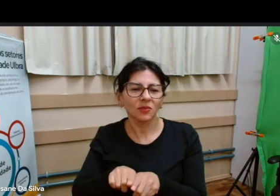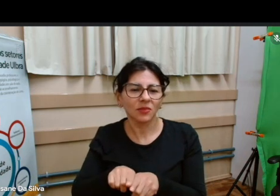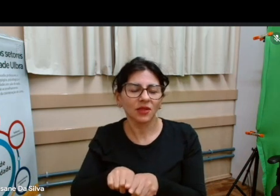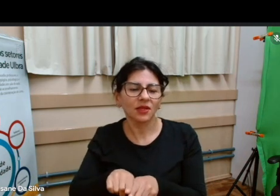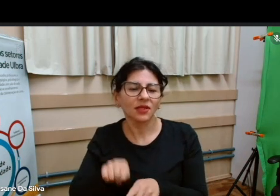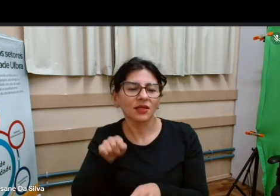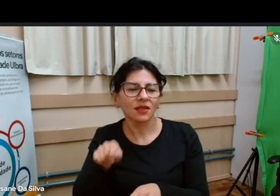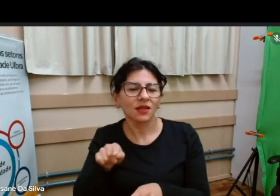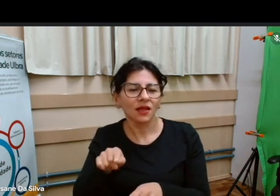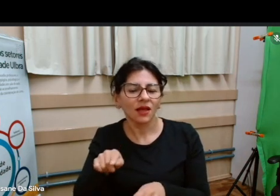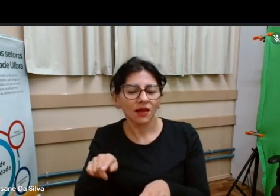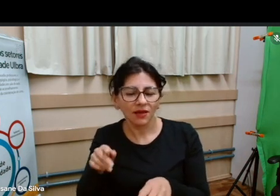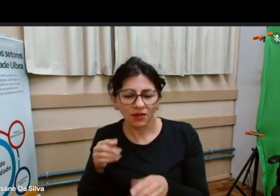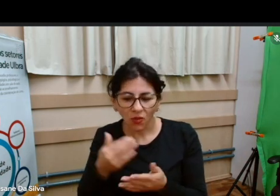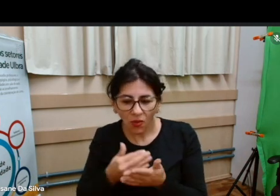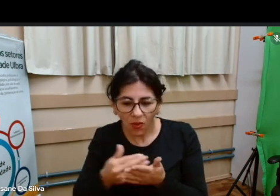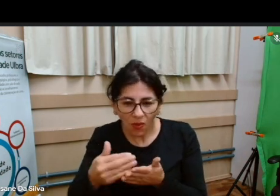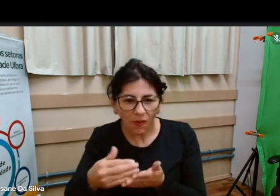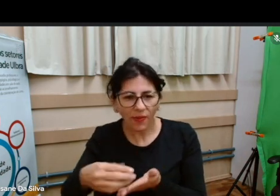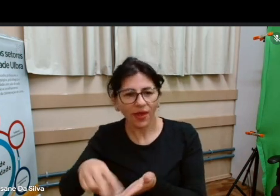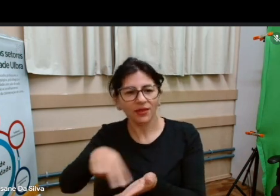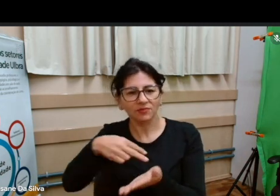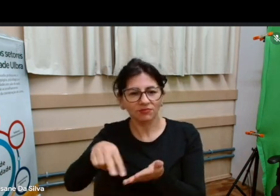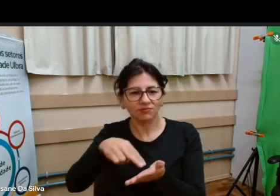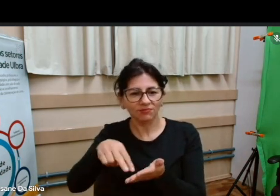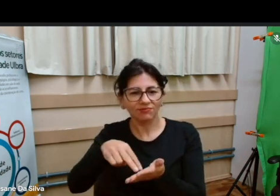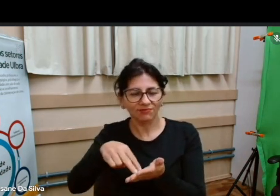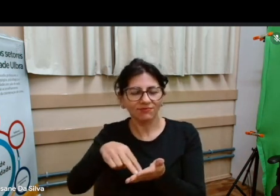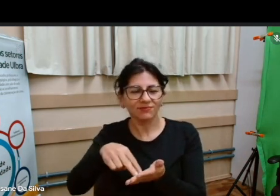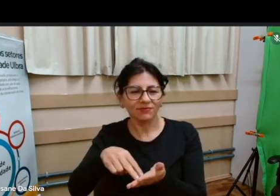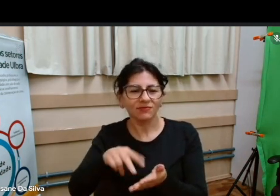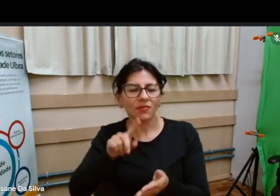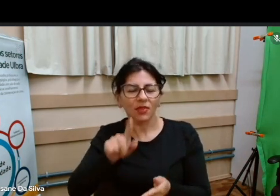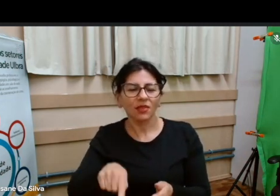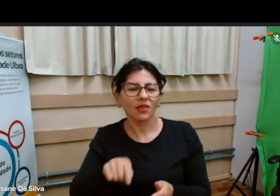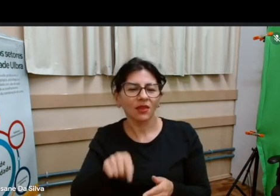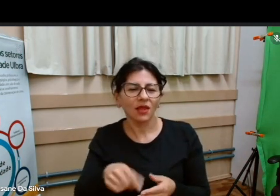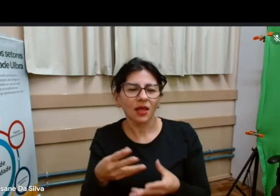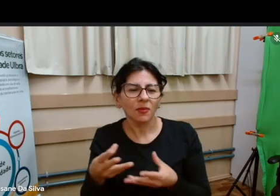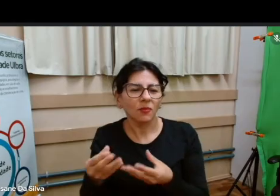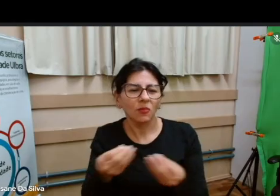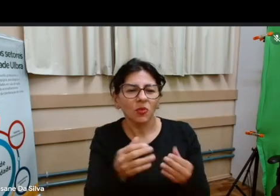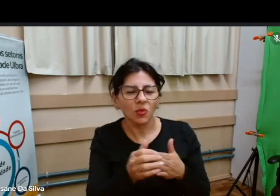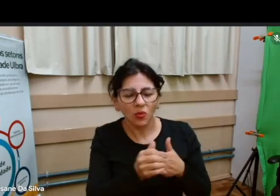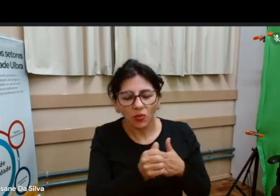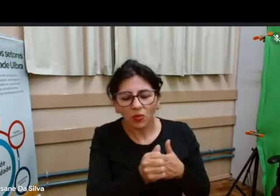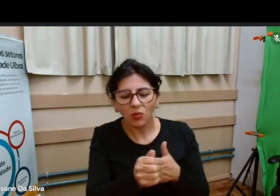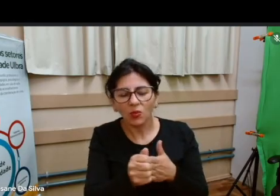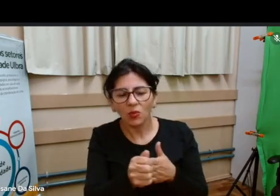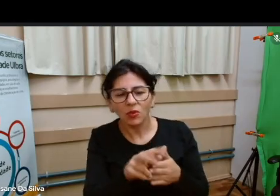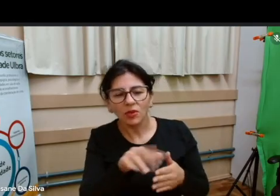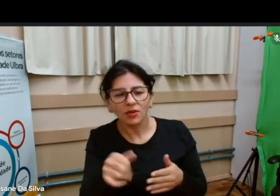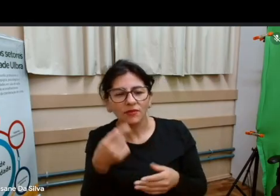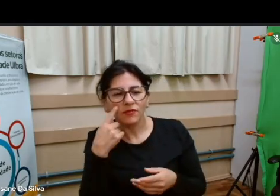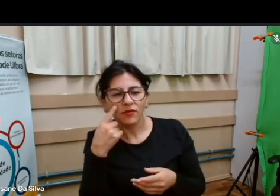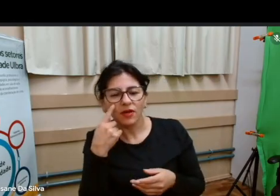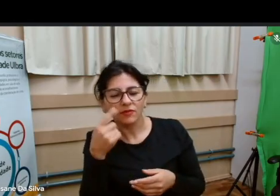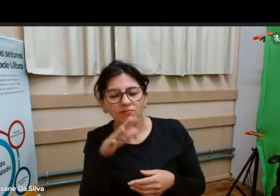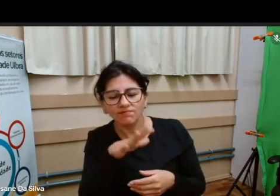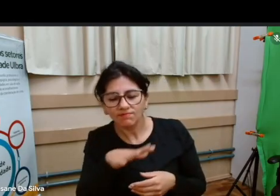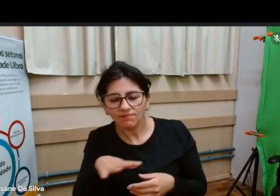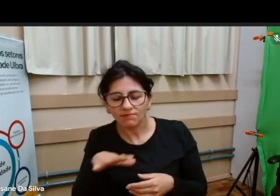literalmente entra na dança né ã Então são em muitos segmentos que a gente vai vendo e poderia aqui